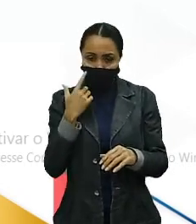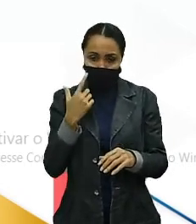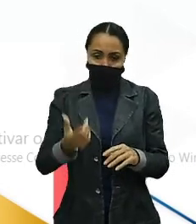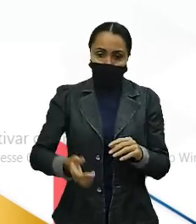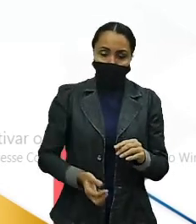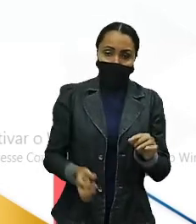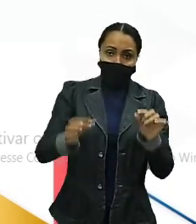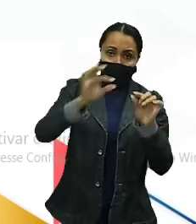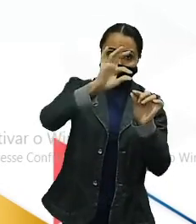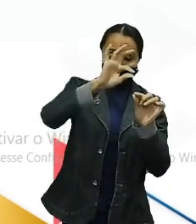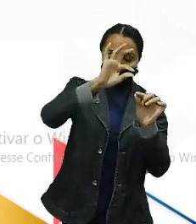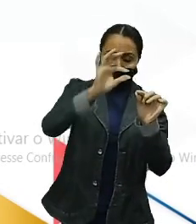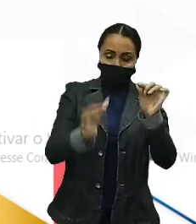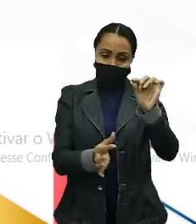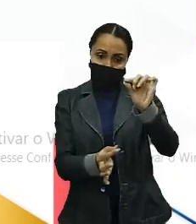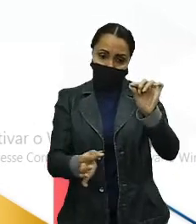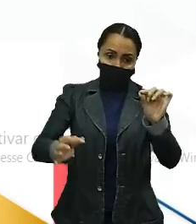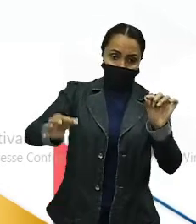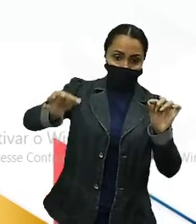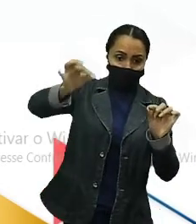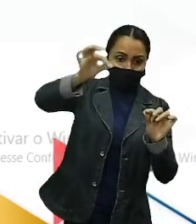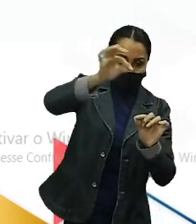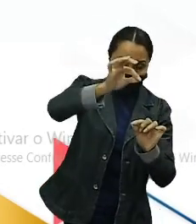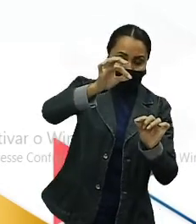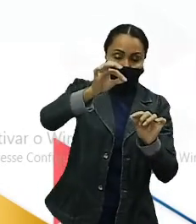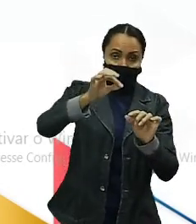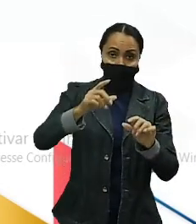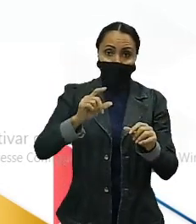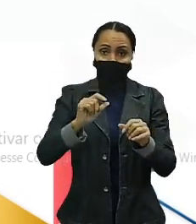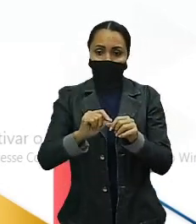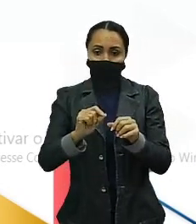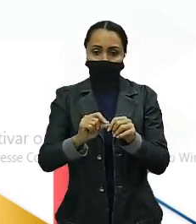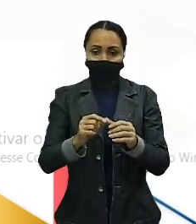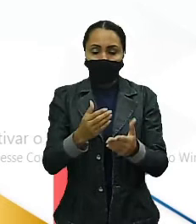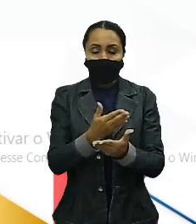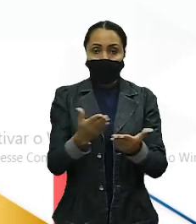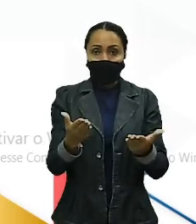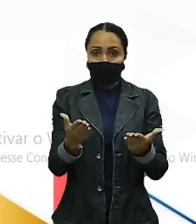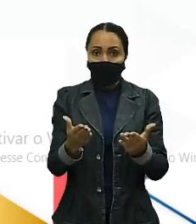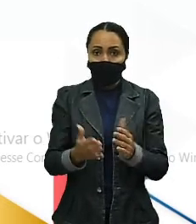girar em 45 graus, ela vai ficar na posição